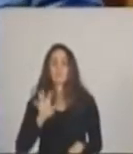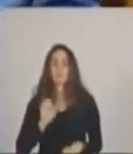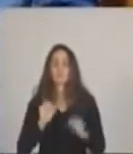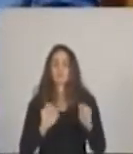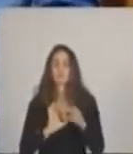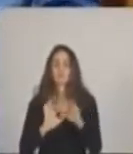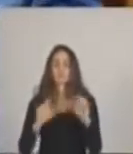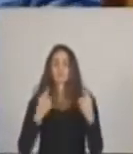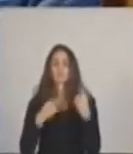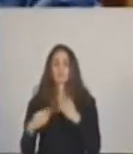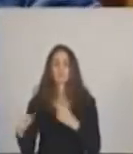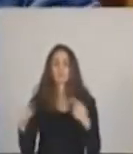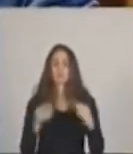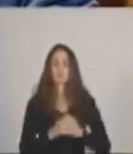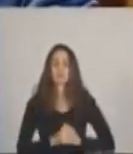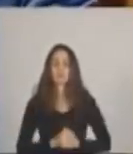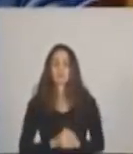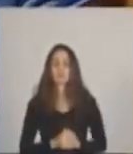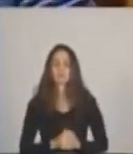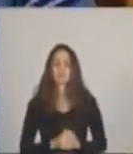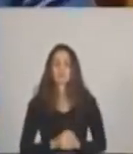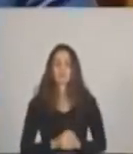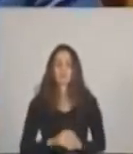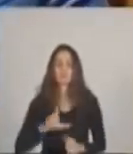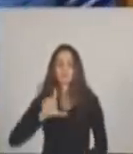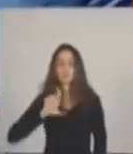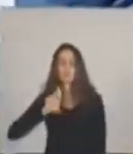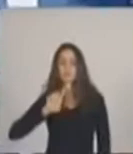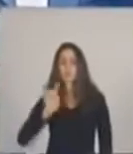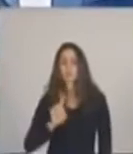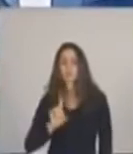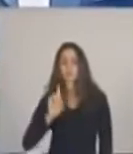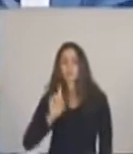discutida. Deputado Luiz Durão.